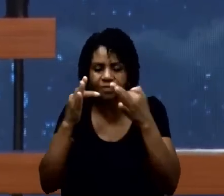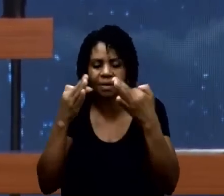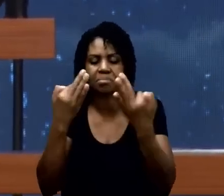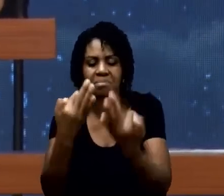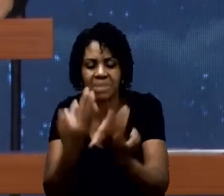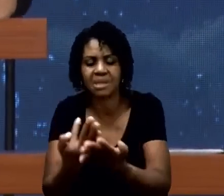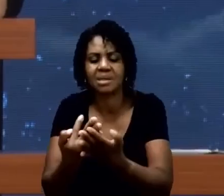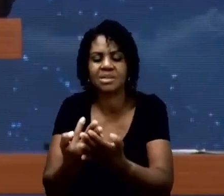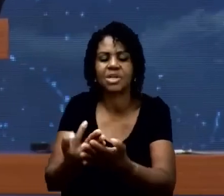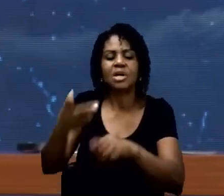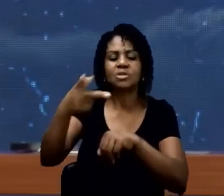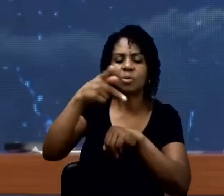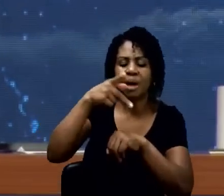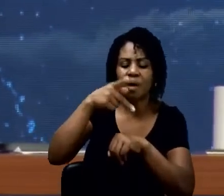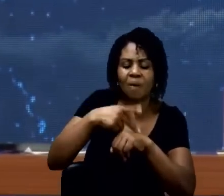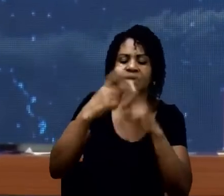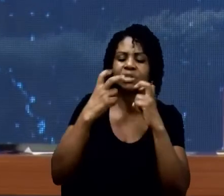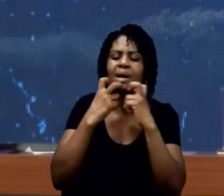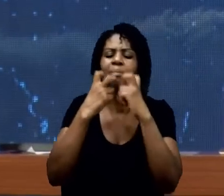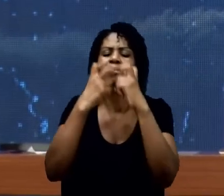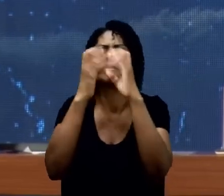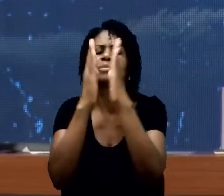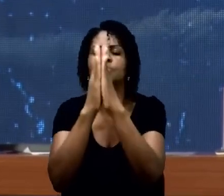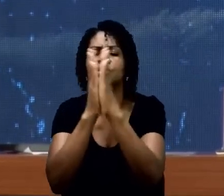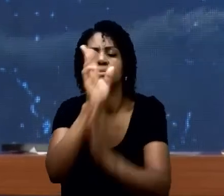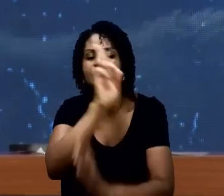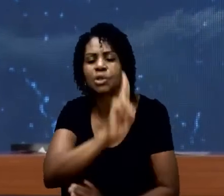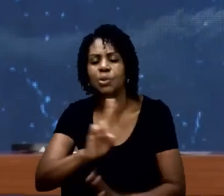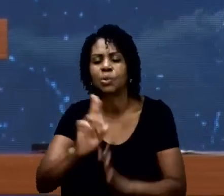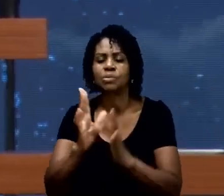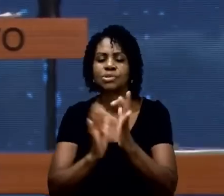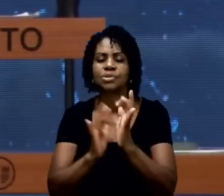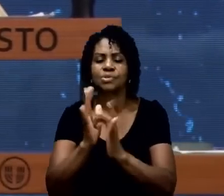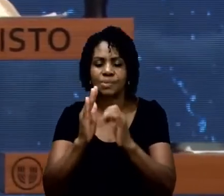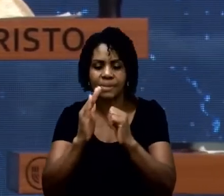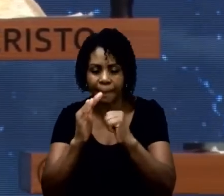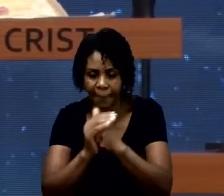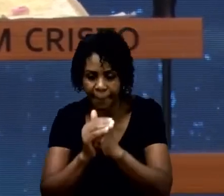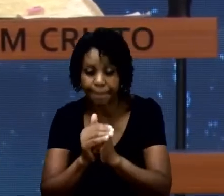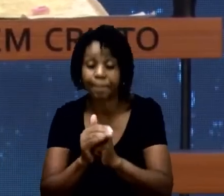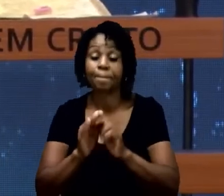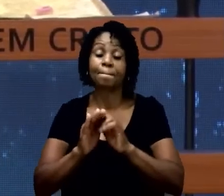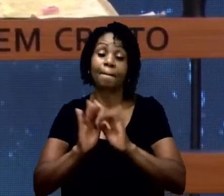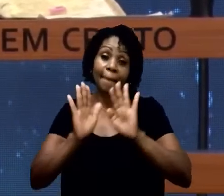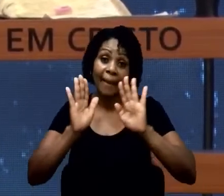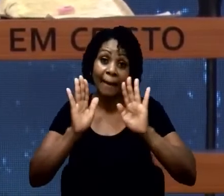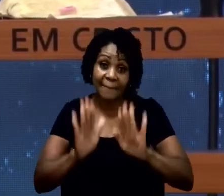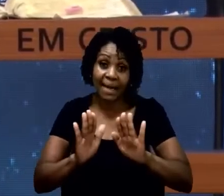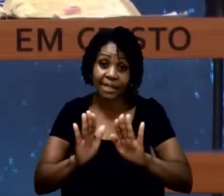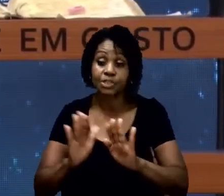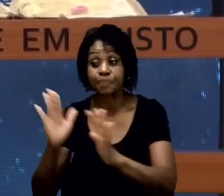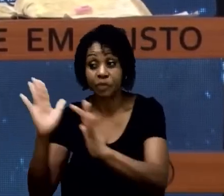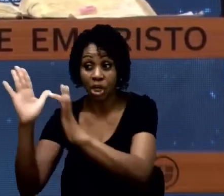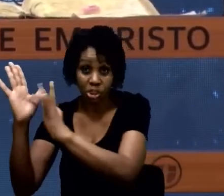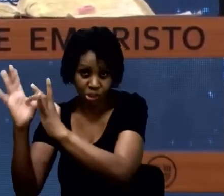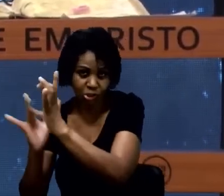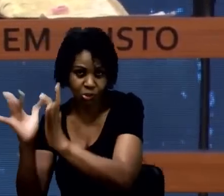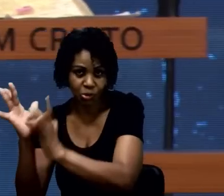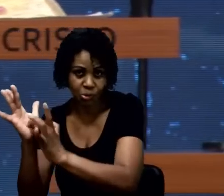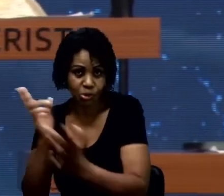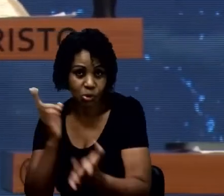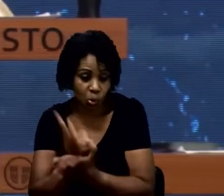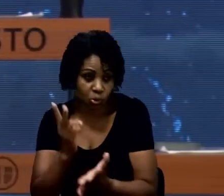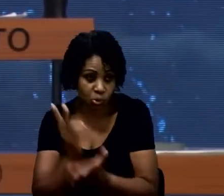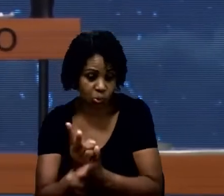Sobre a rocha. É o que eu clamo em nome de Jesus. Mas Jesus não acabou por aí. Ele falou. Primeiro.